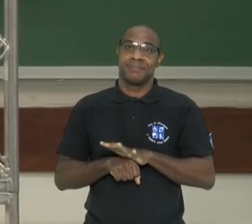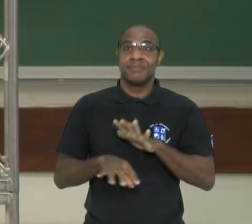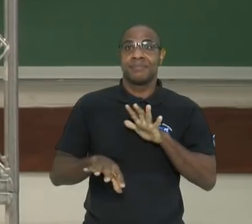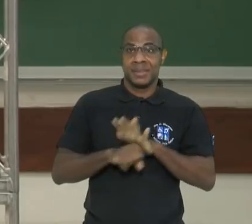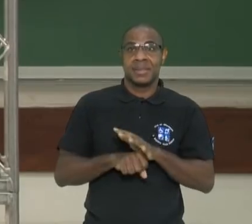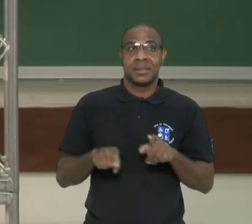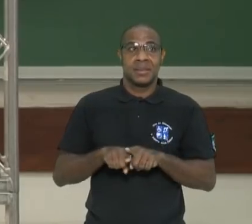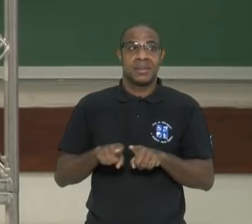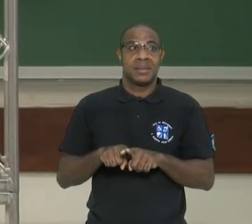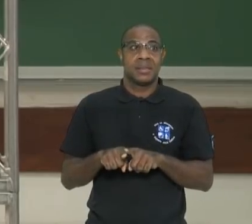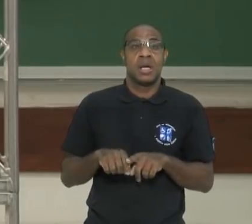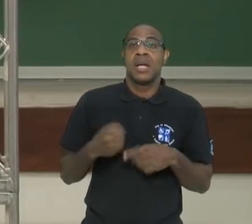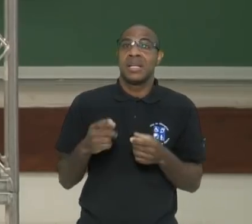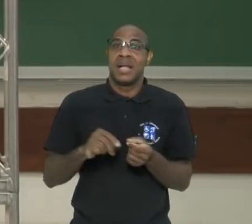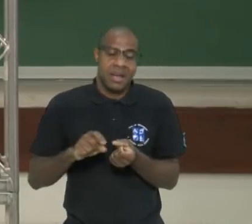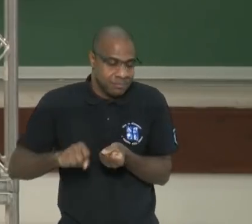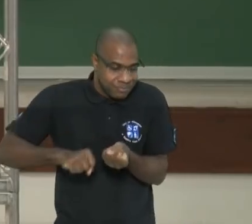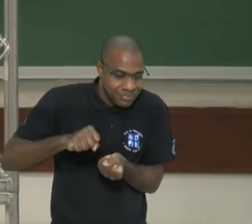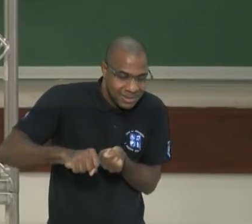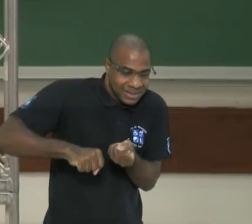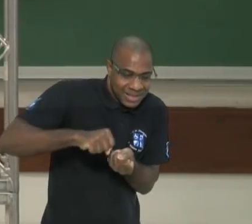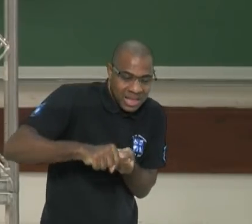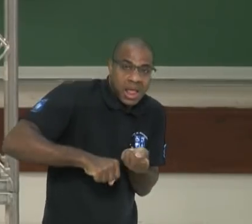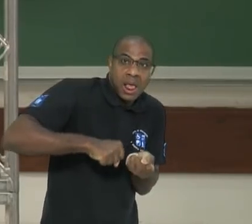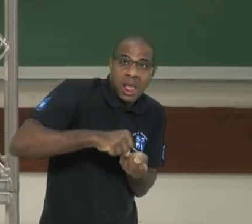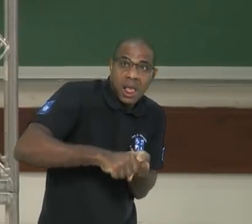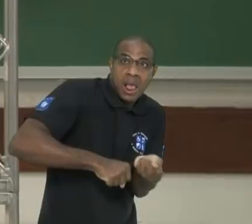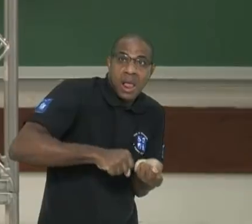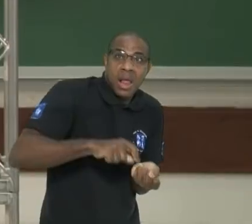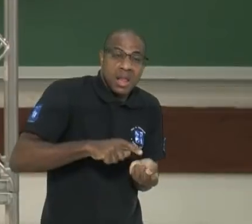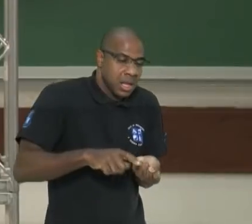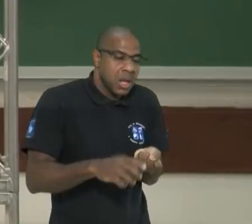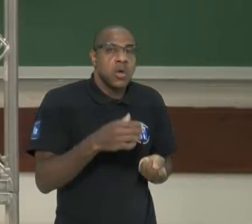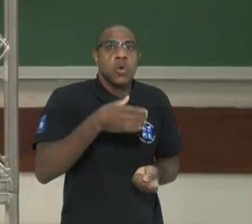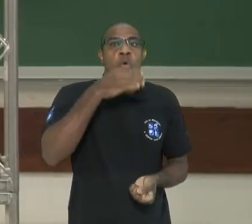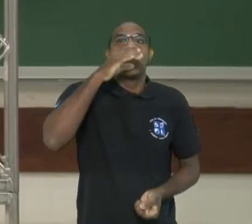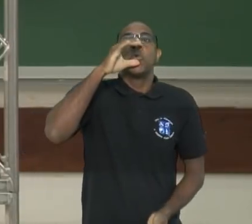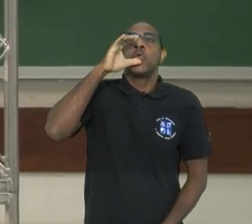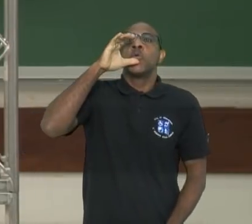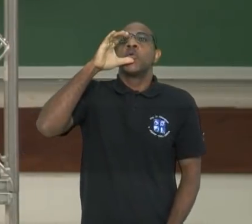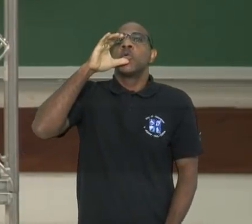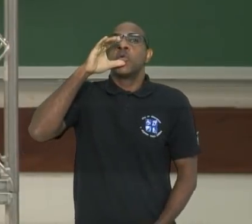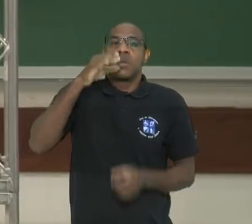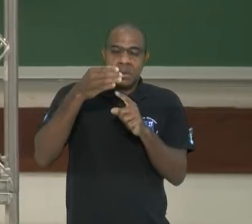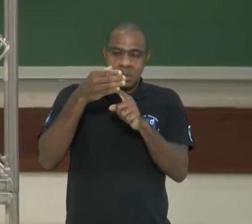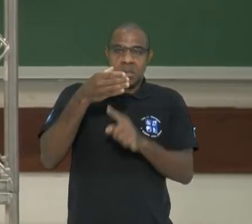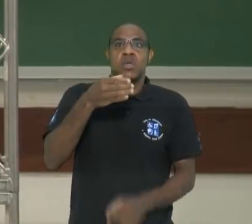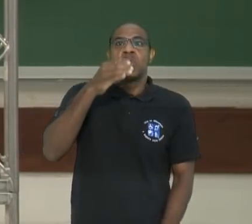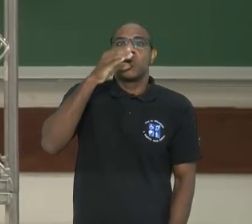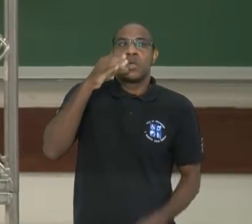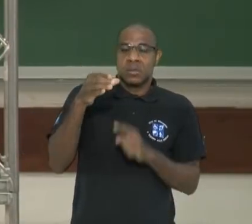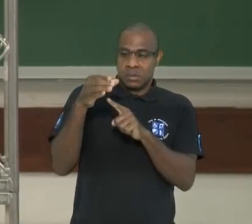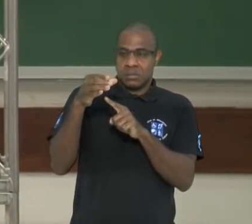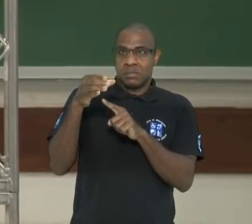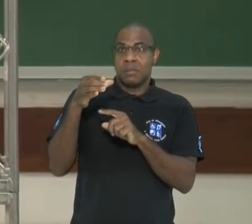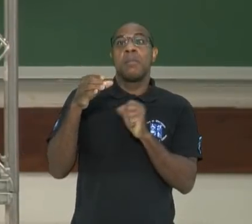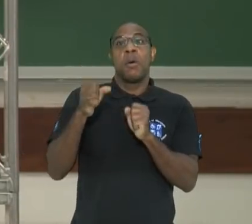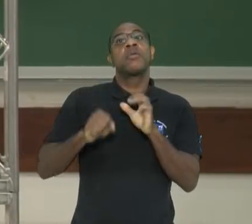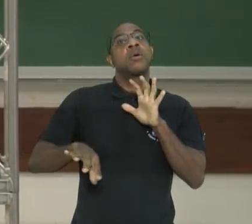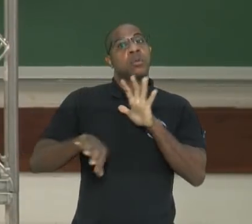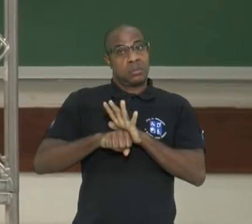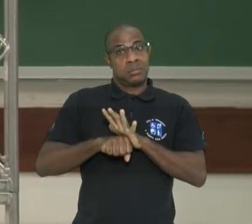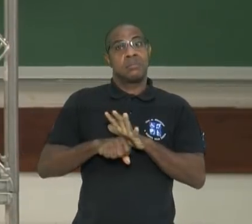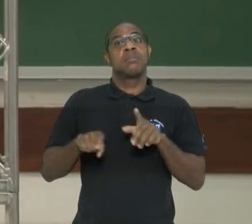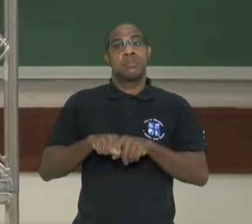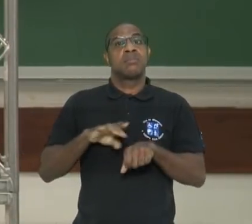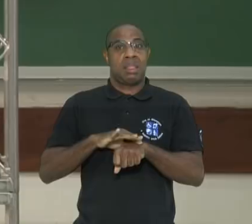foi triturado junto com o alimento e na hora da pessoa beber essa cana-de-açúcar, ela acabou